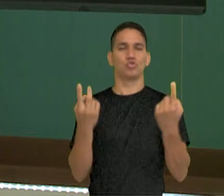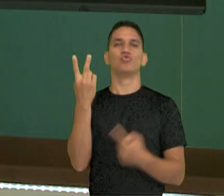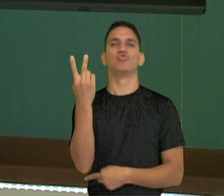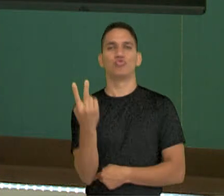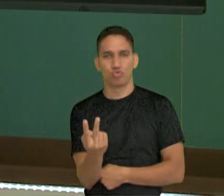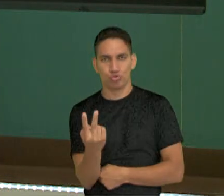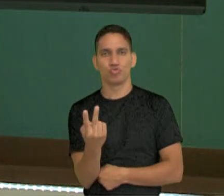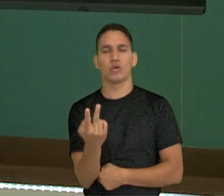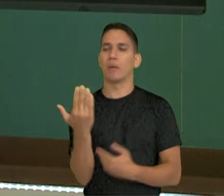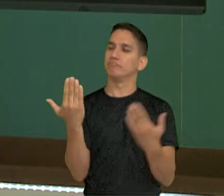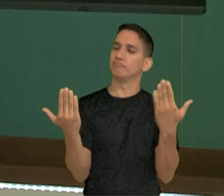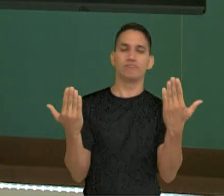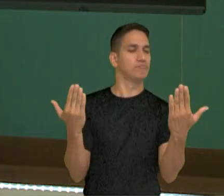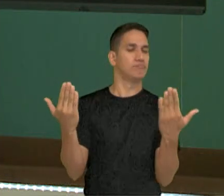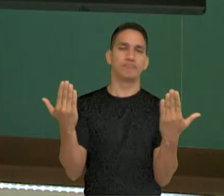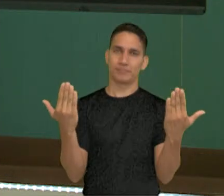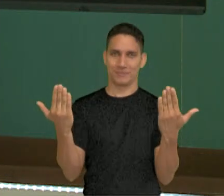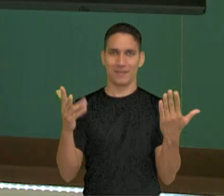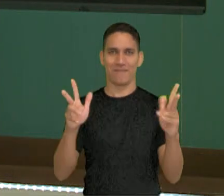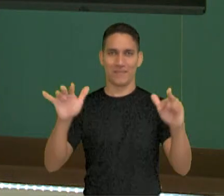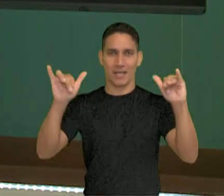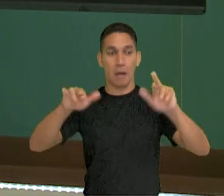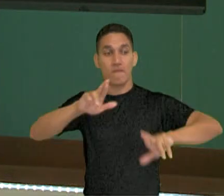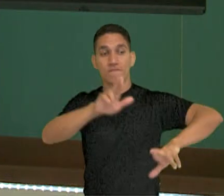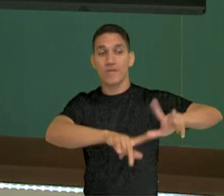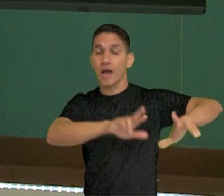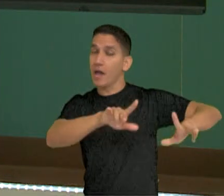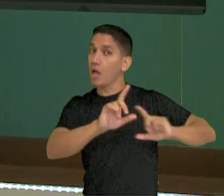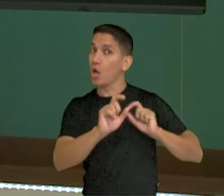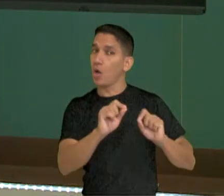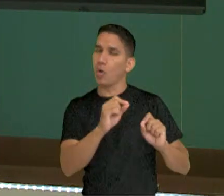fazer a comparação entre as variâncias, para ver